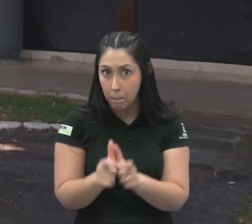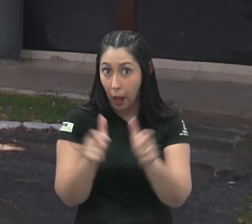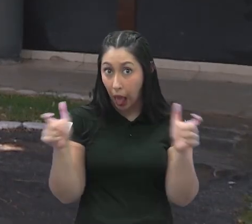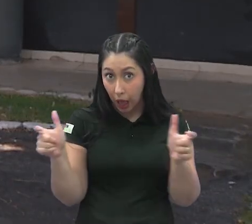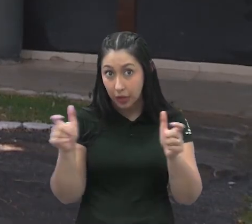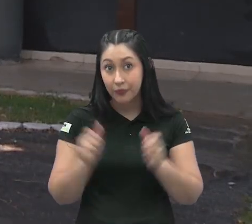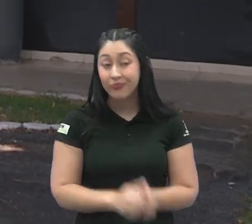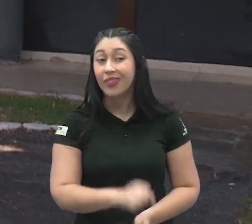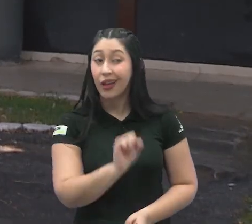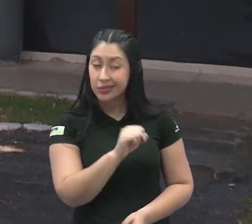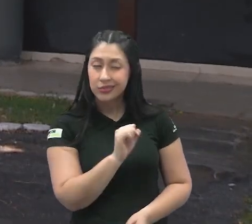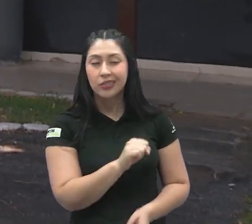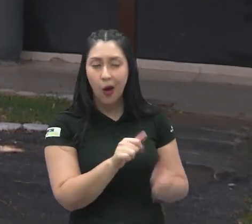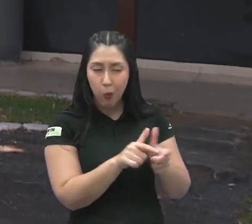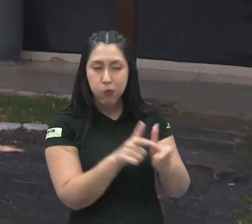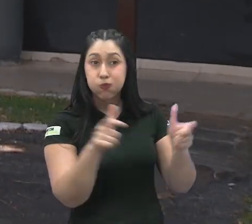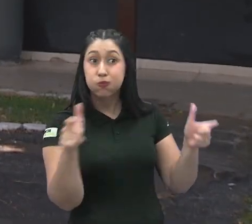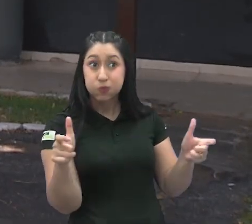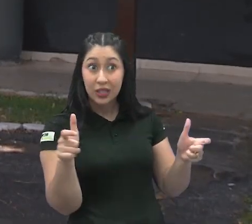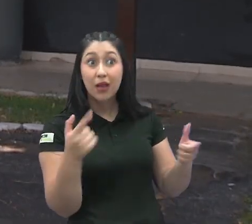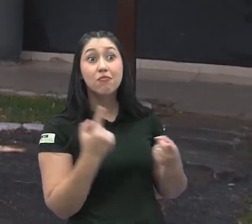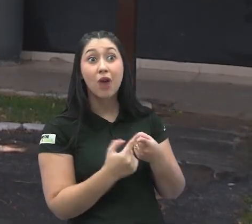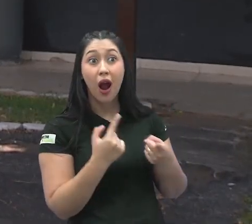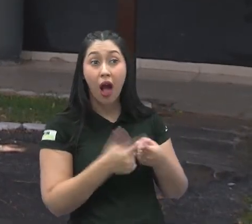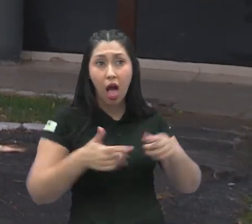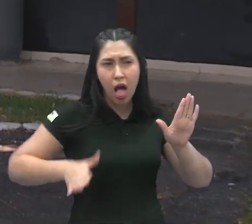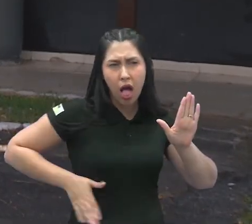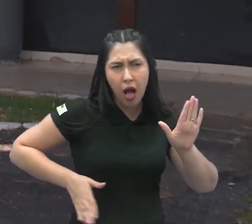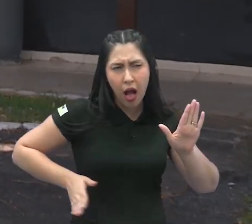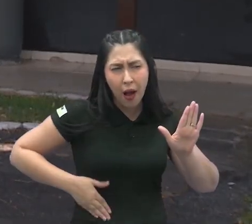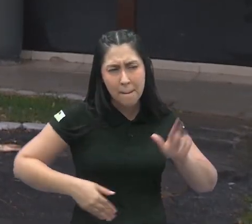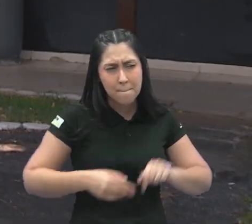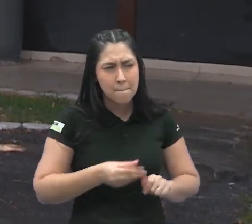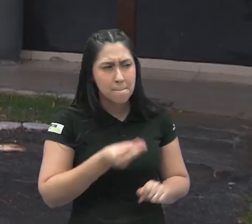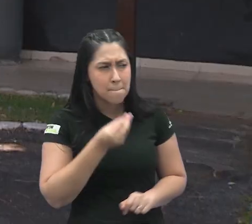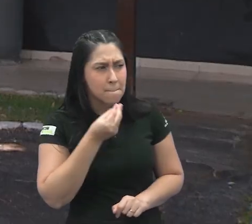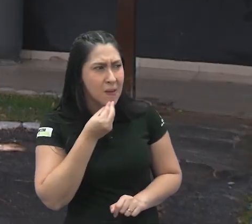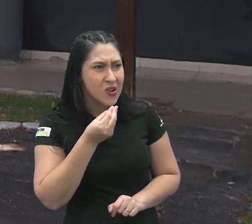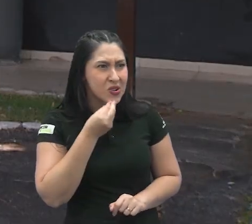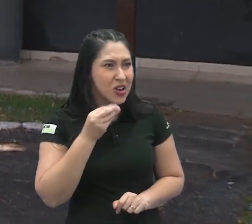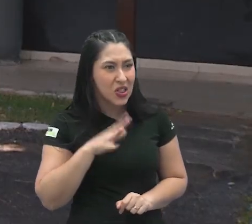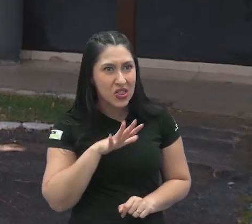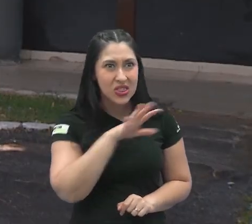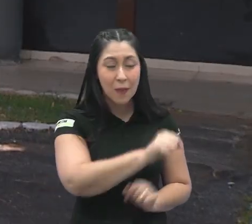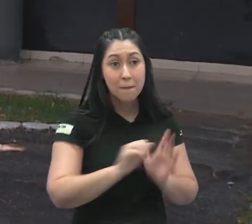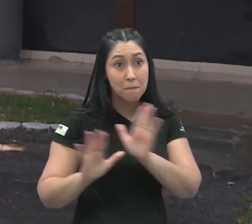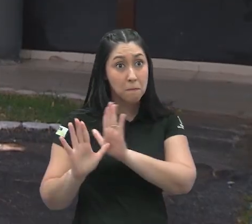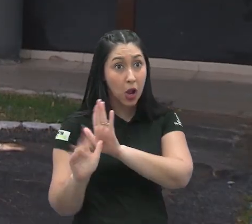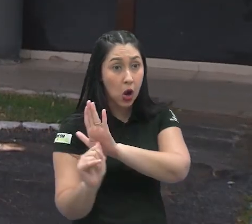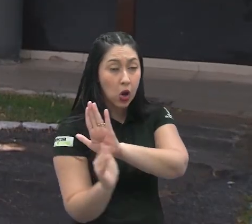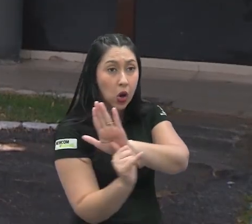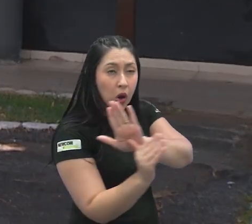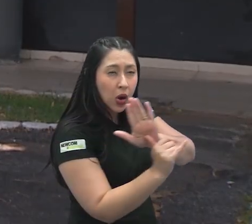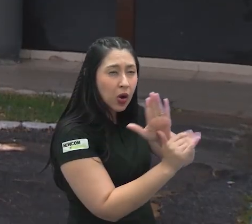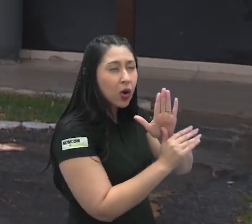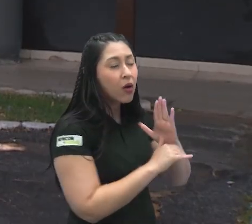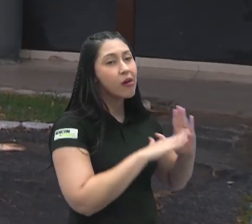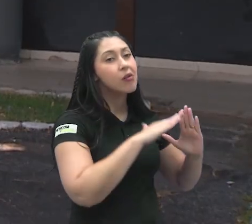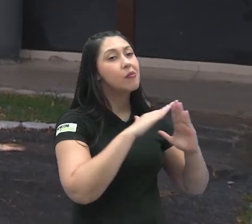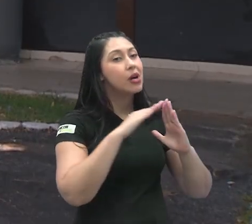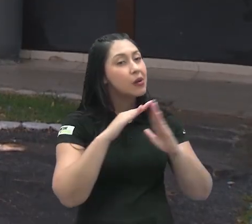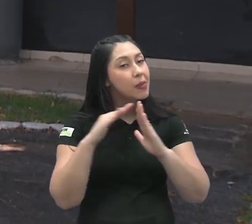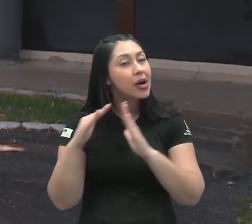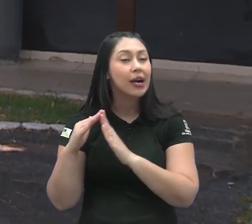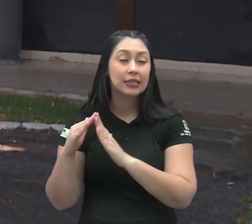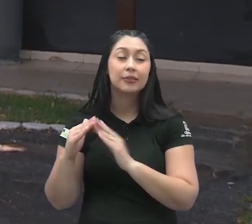A tendência é de realmente um aumento das ações oportunistas de criminosos que se valem dessas viagens para